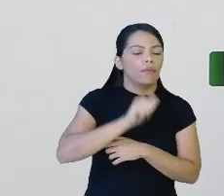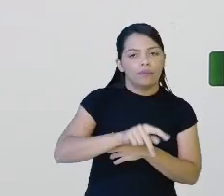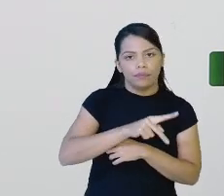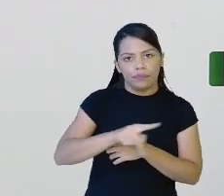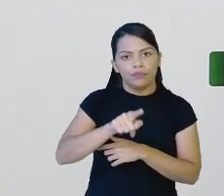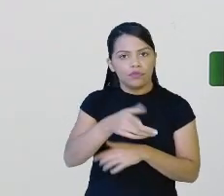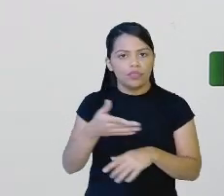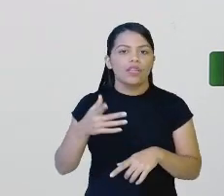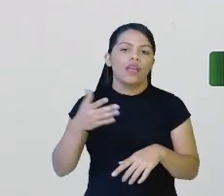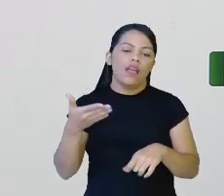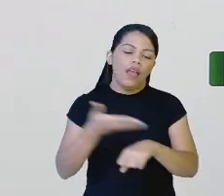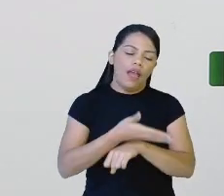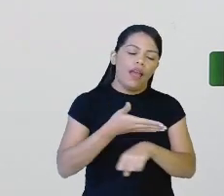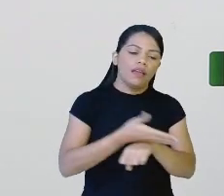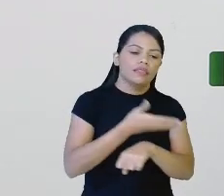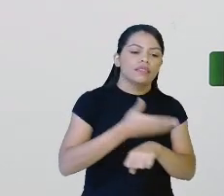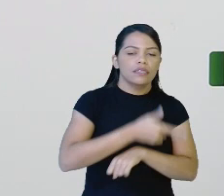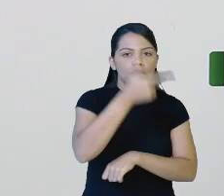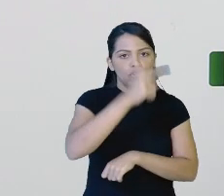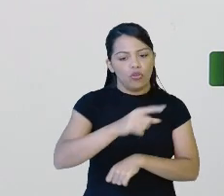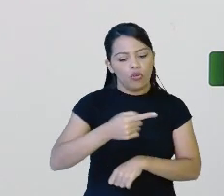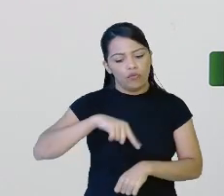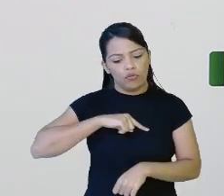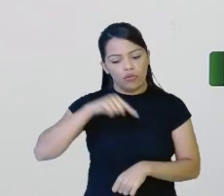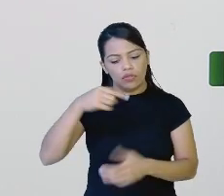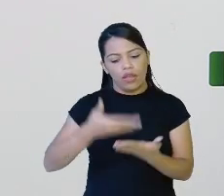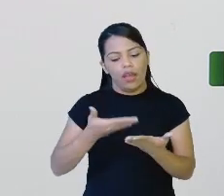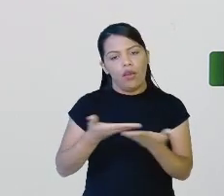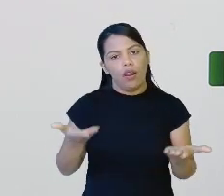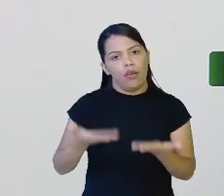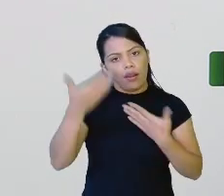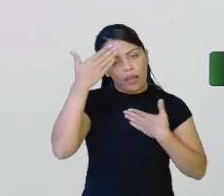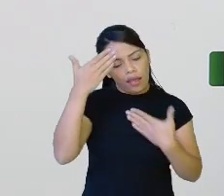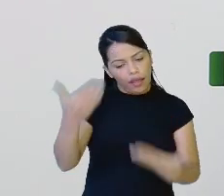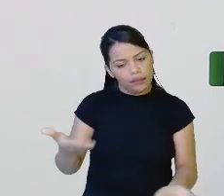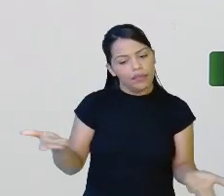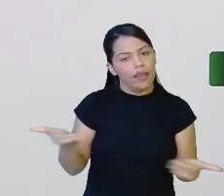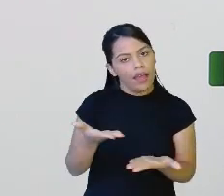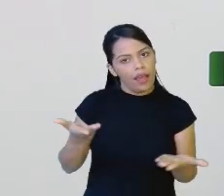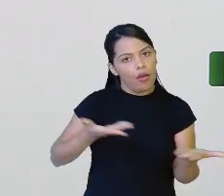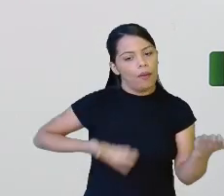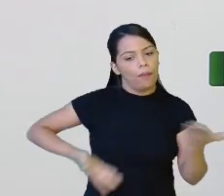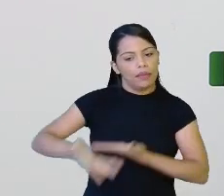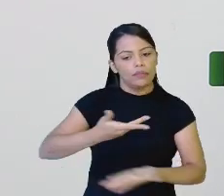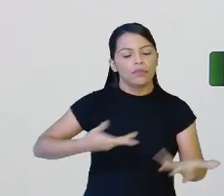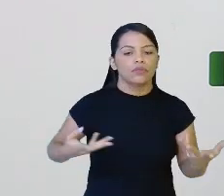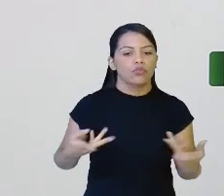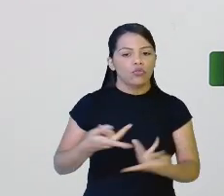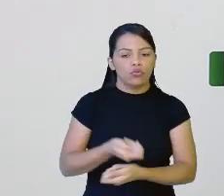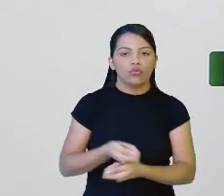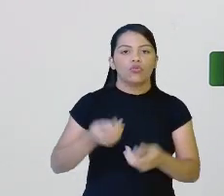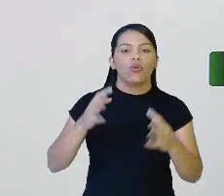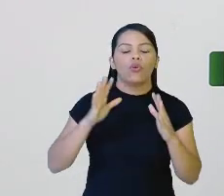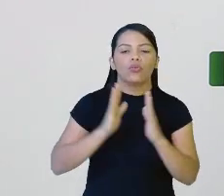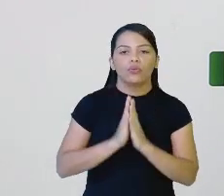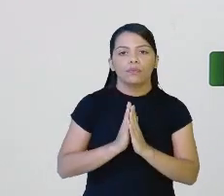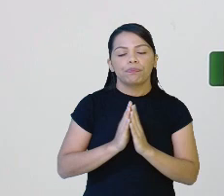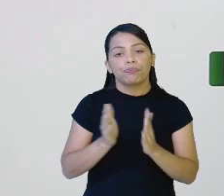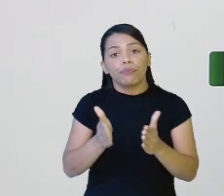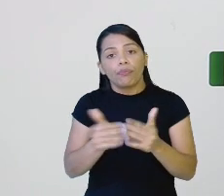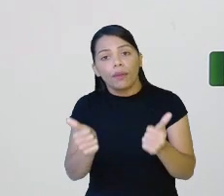acessa novamente essa nossa aula. Eu já agradeço desde já a participação de todos. Peço que vocês